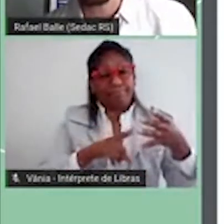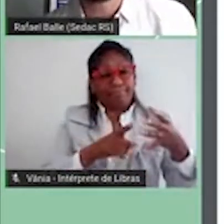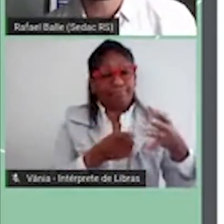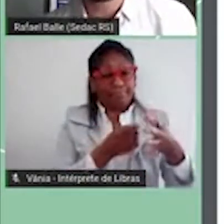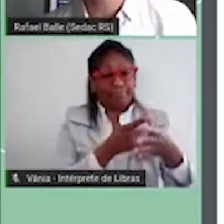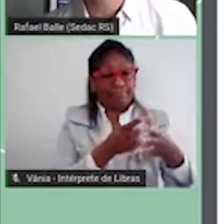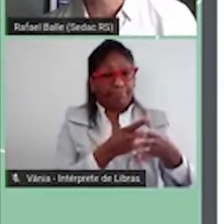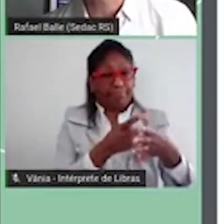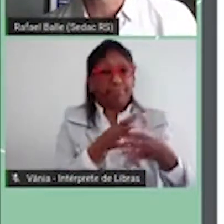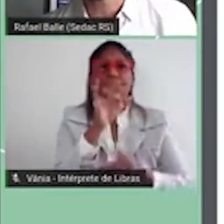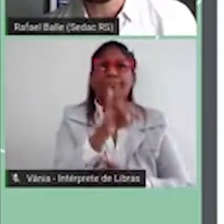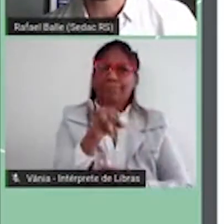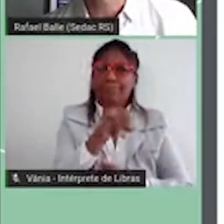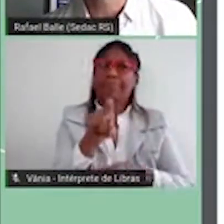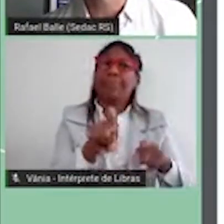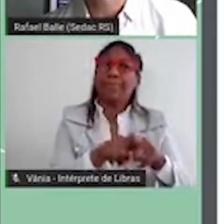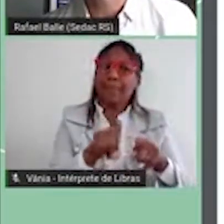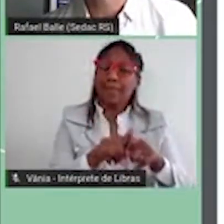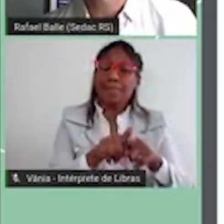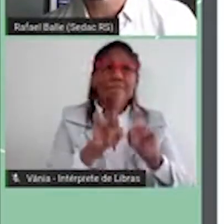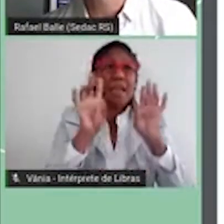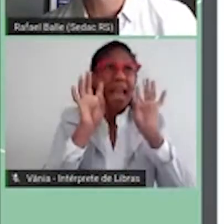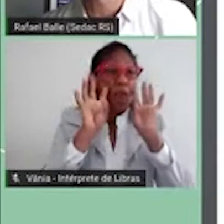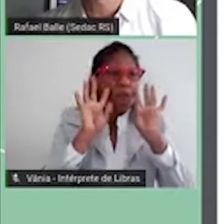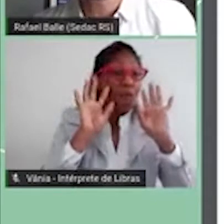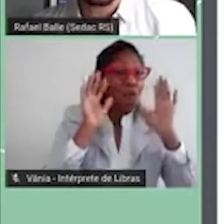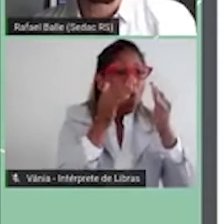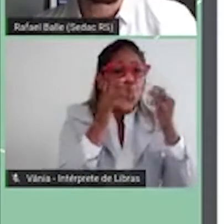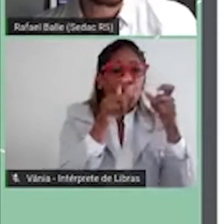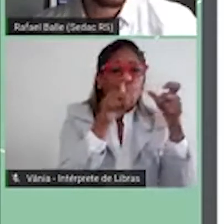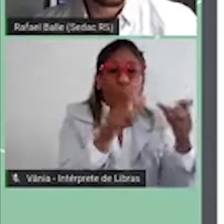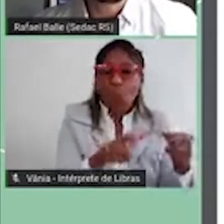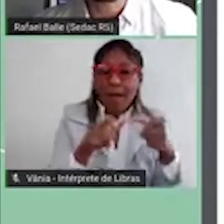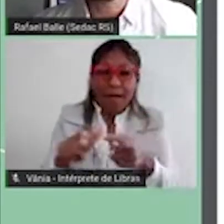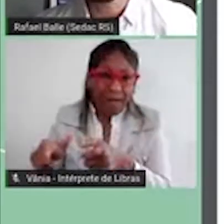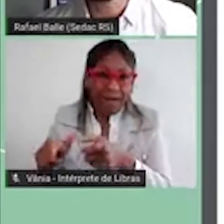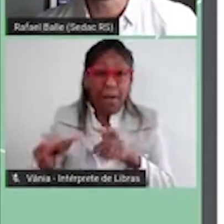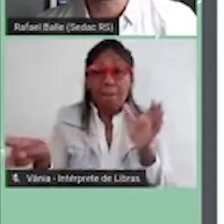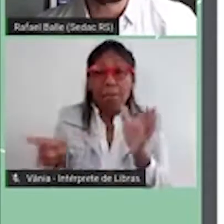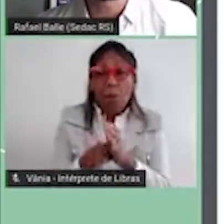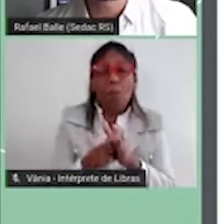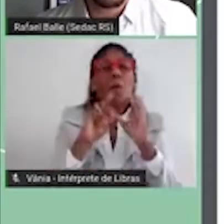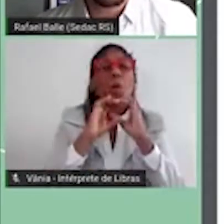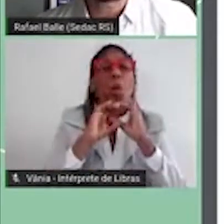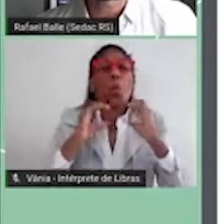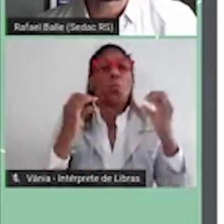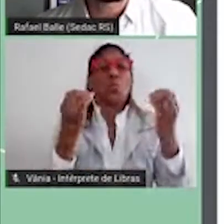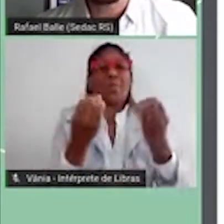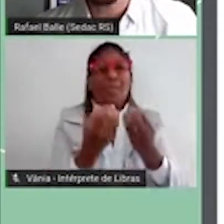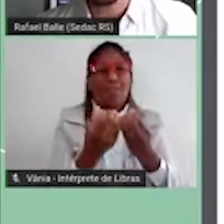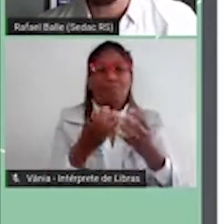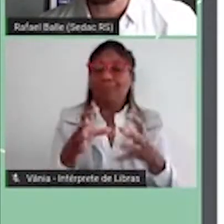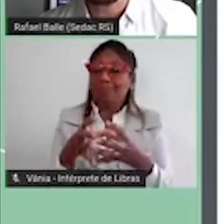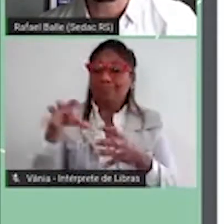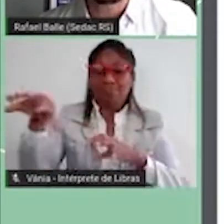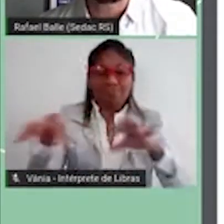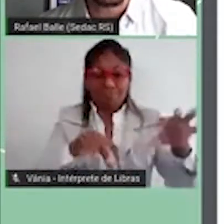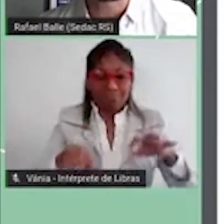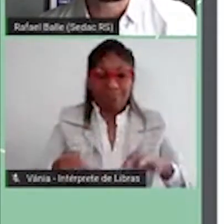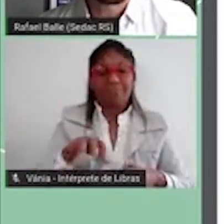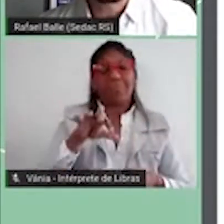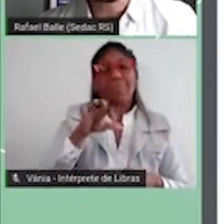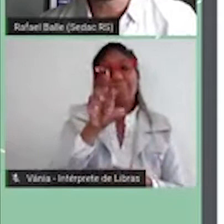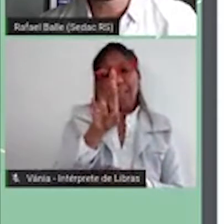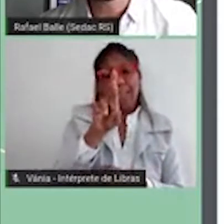muito ao contrário, é um foco territorial, são ações culturais das comunidades. A gente tem aqui no estado o RS Segura, um programa que já